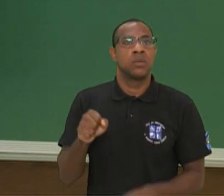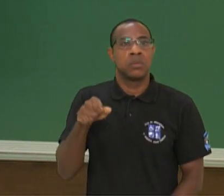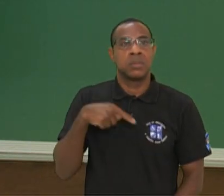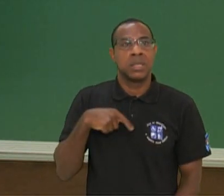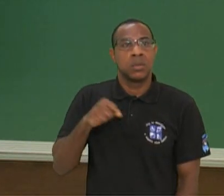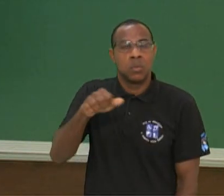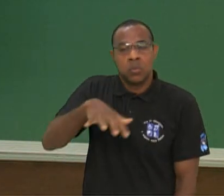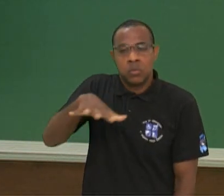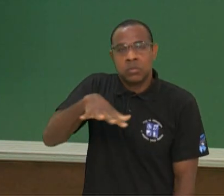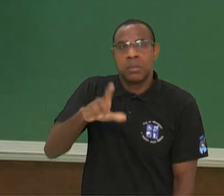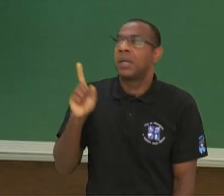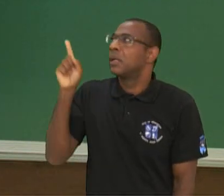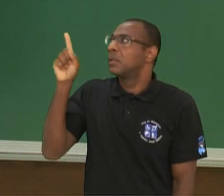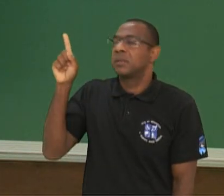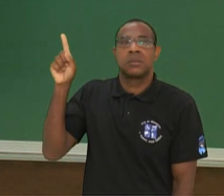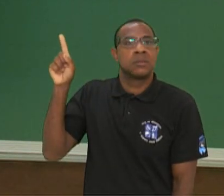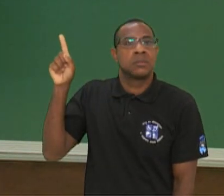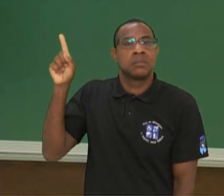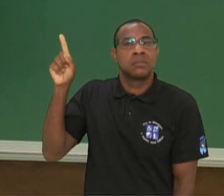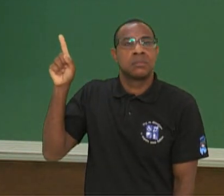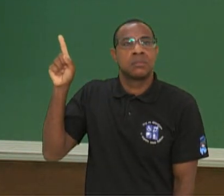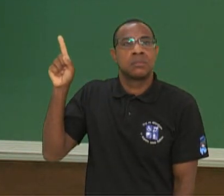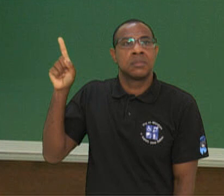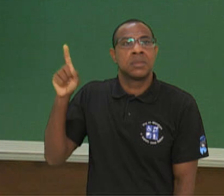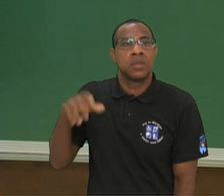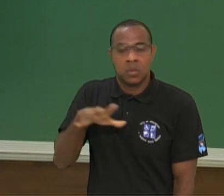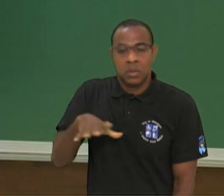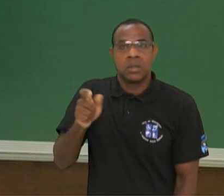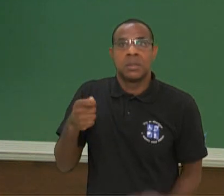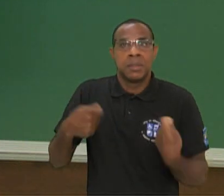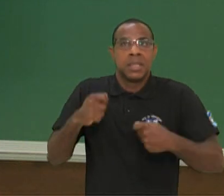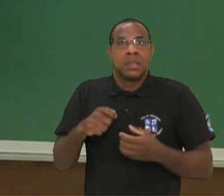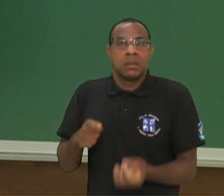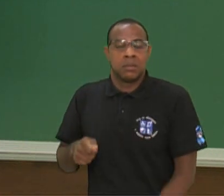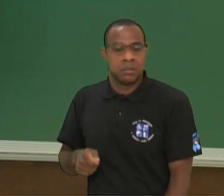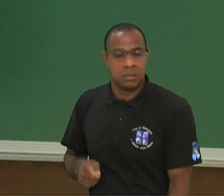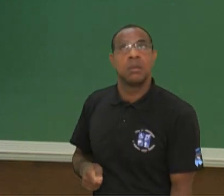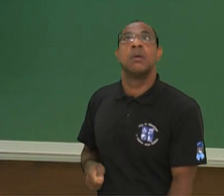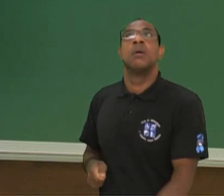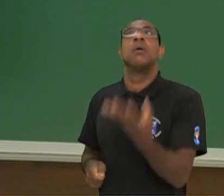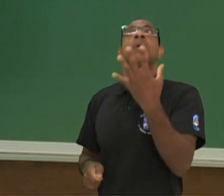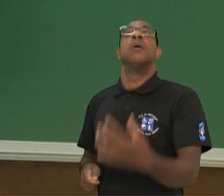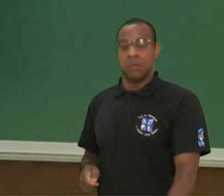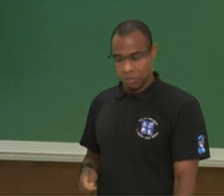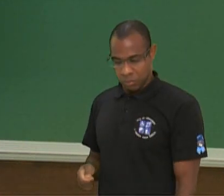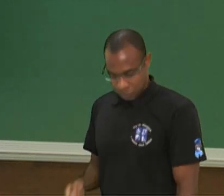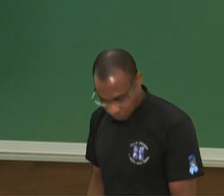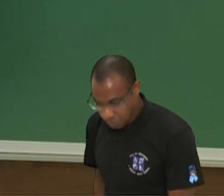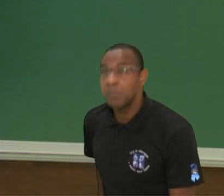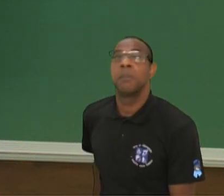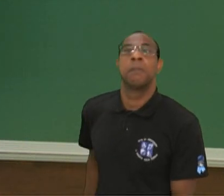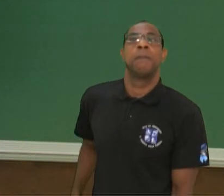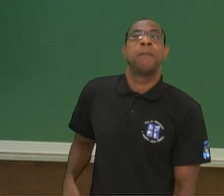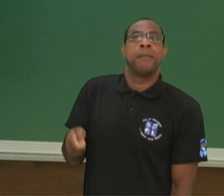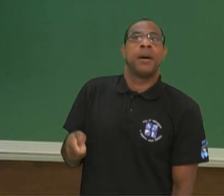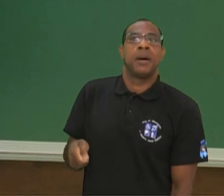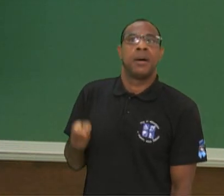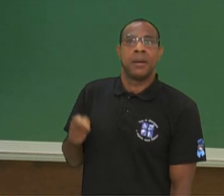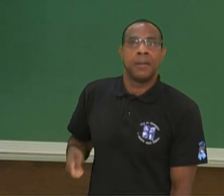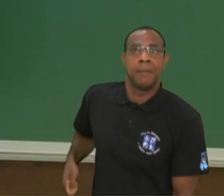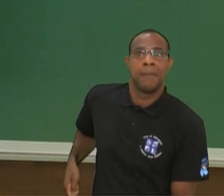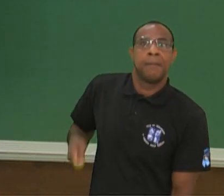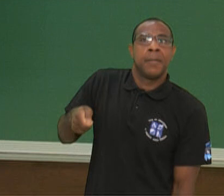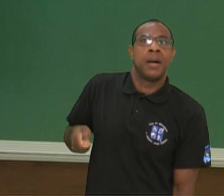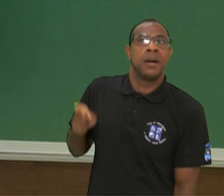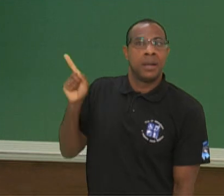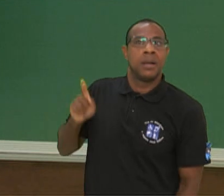aqui, que é a área onde você precisa sacar. Então, você vai sacar a bolinha, precisa cair nessa região. E essa região ela